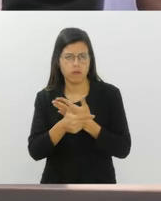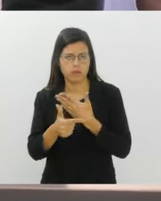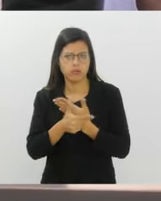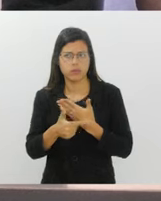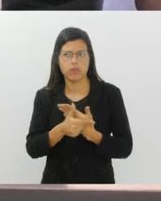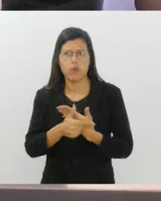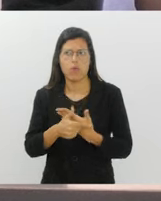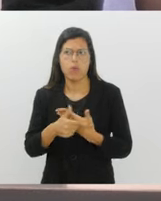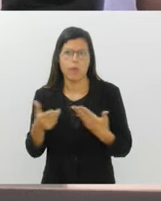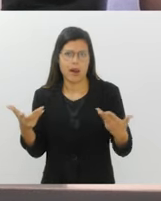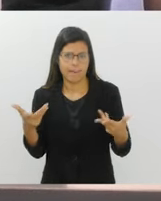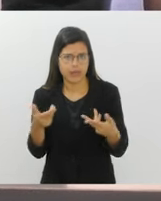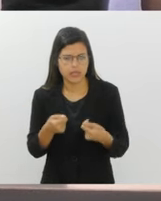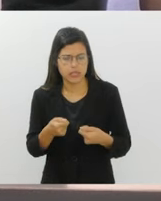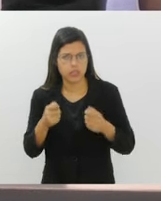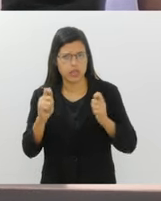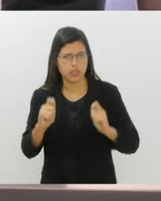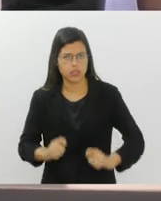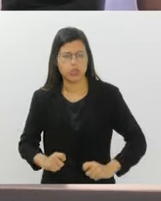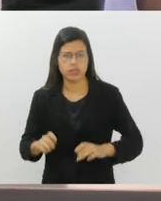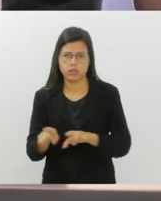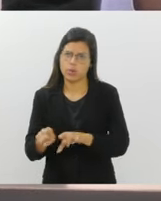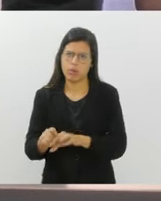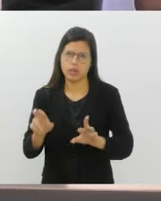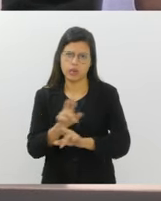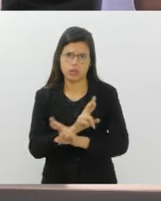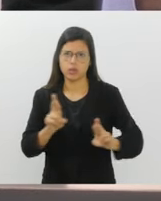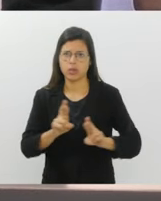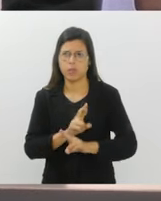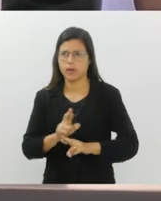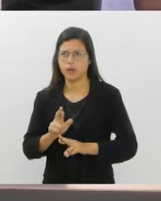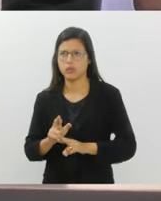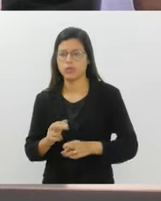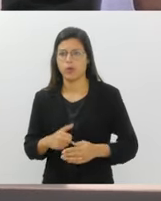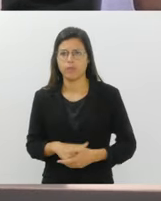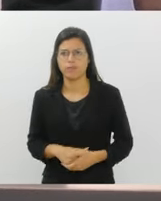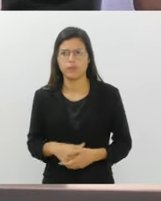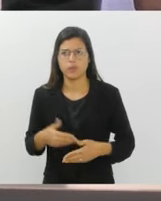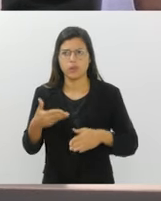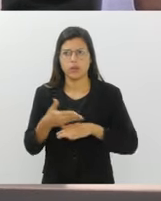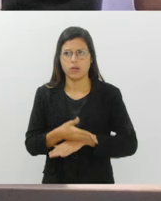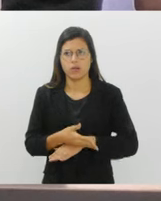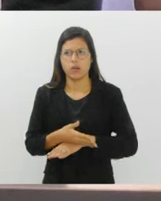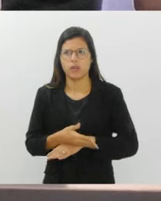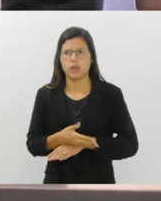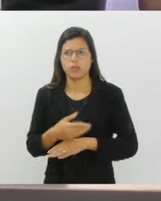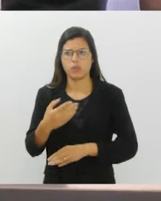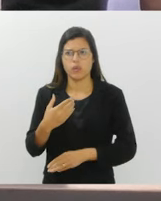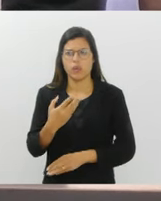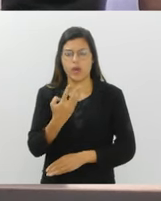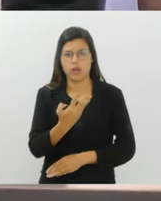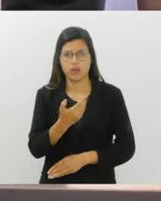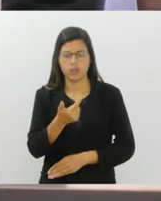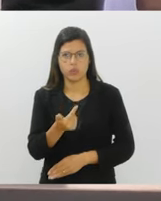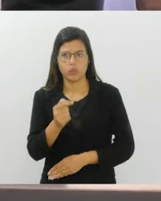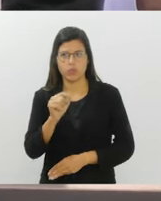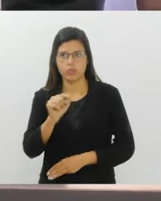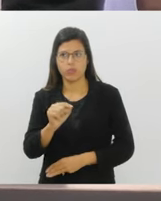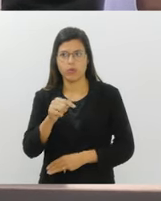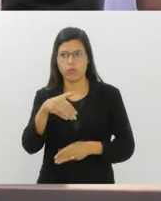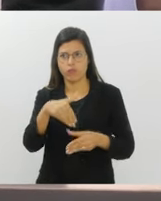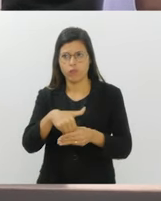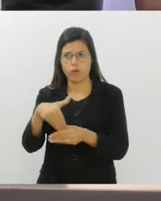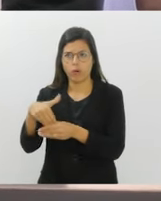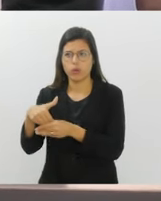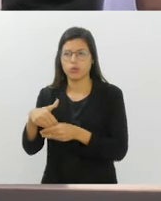claro, foi visto na gente. Quando eu vim para cá, eu que vim de uma eleição agora com 42 mil votos, eu falei